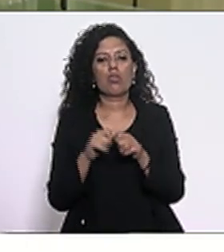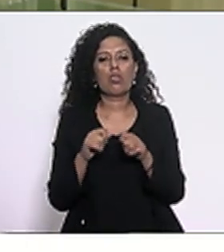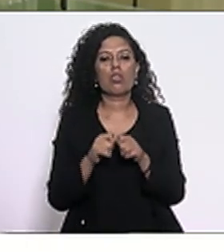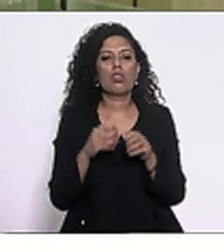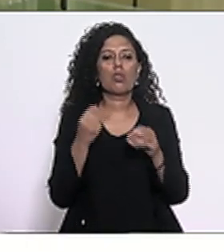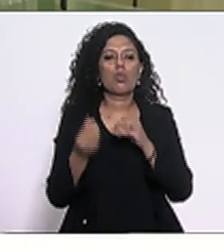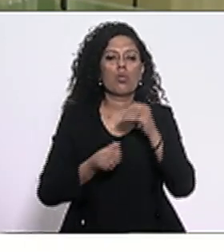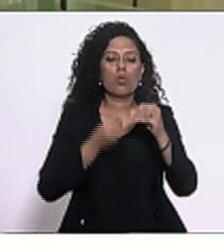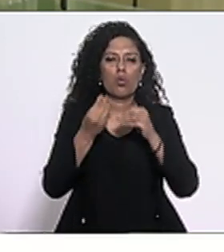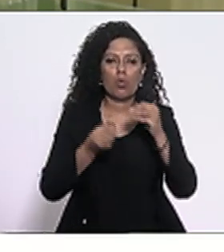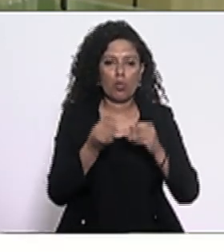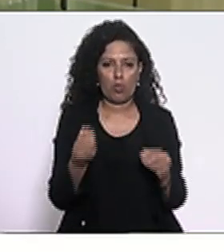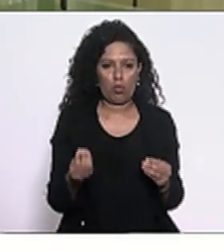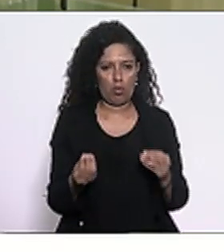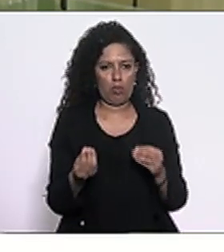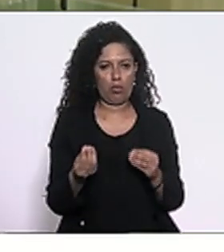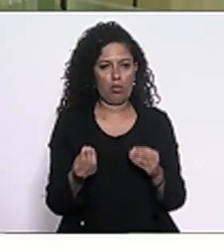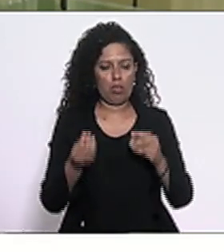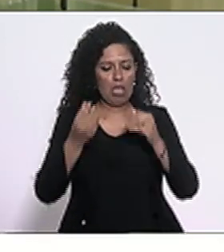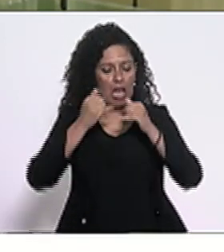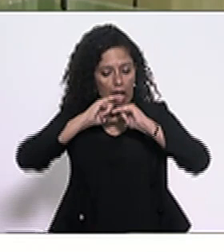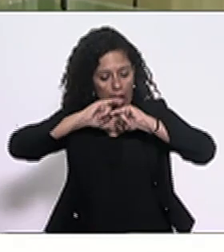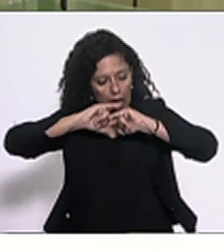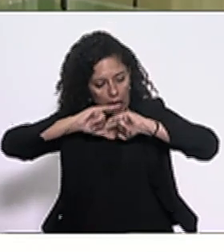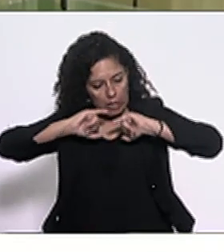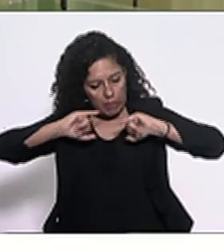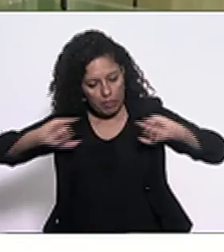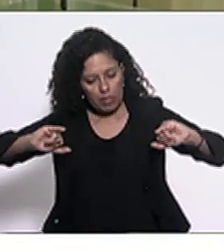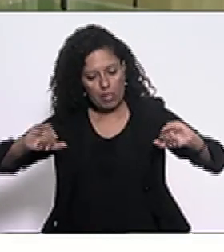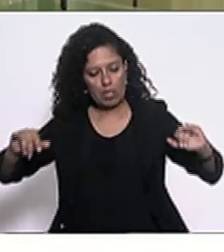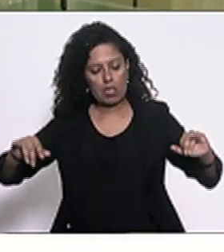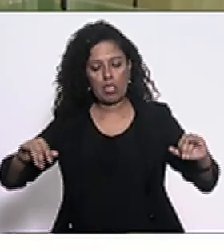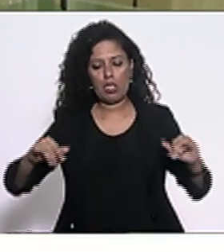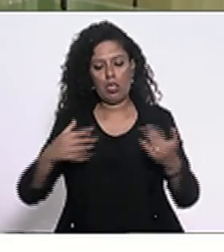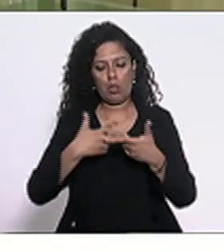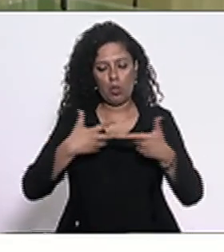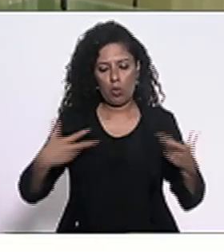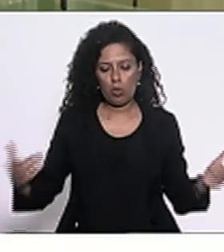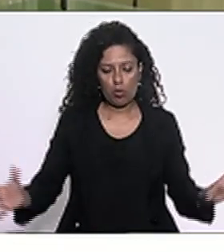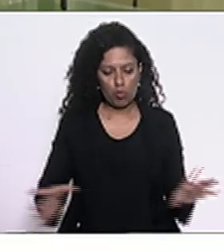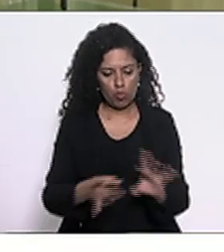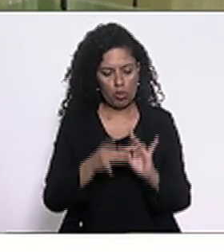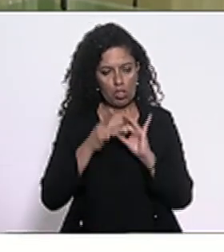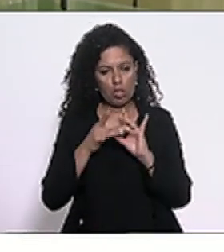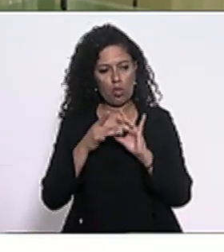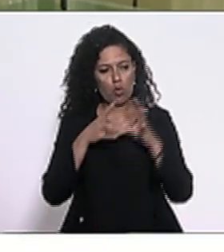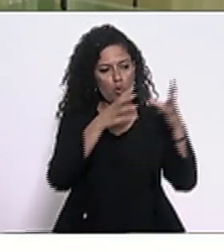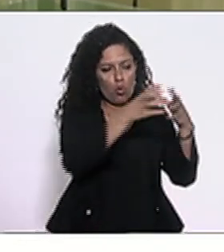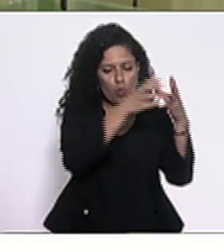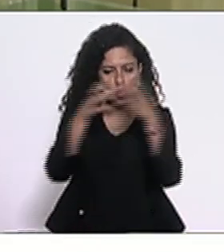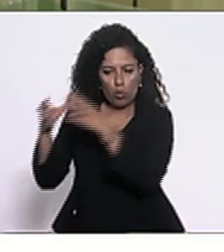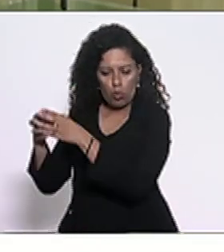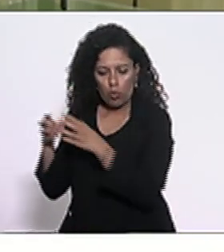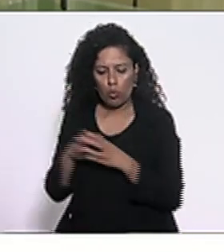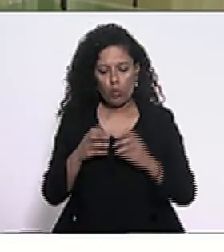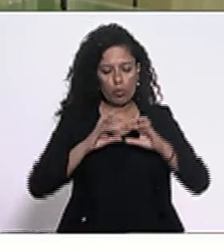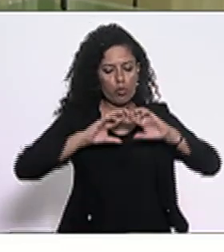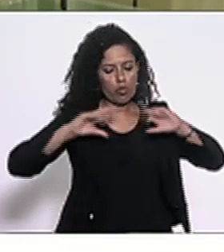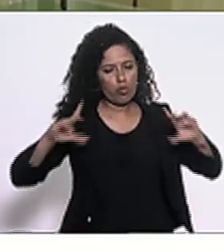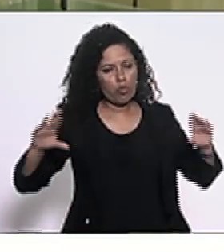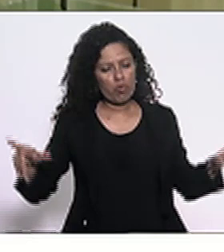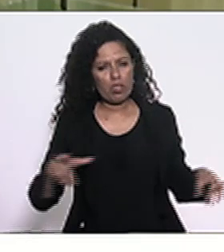consiga fazer compartilhamento de informações para que o Estado também possa ter uma ferramenta dessa, ou pelo menos utilizar